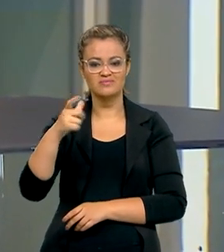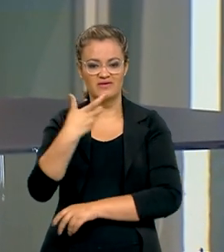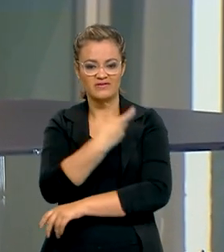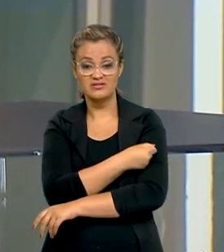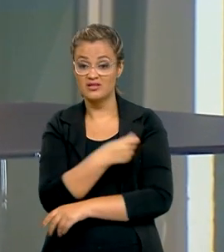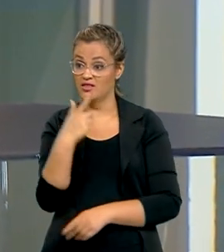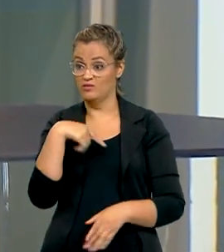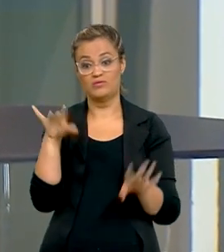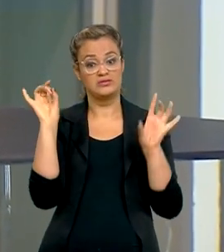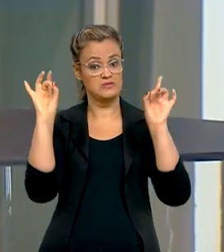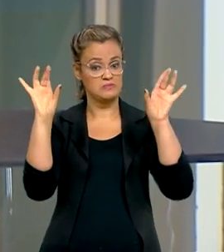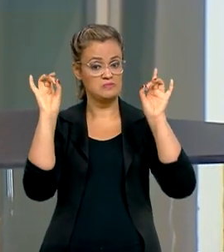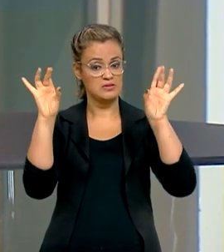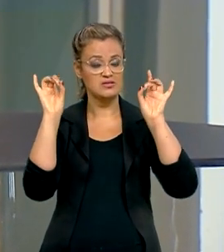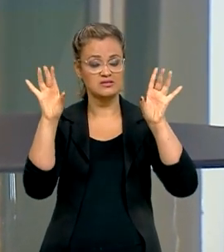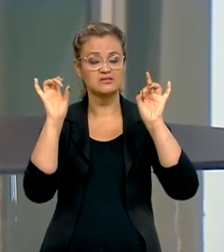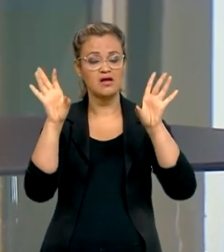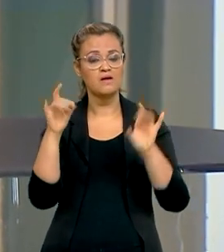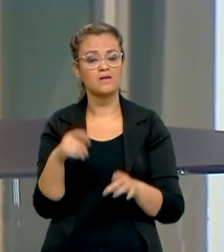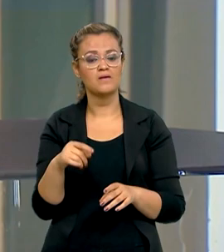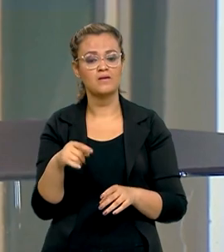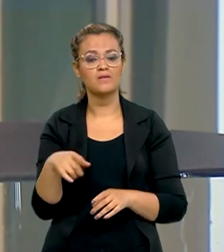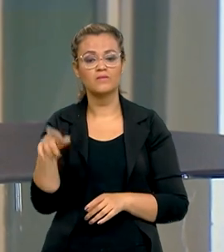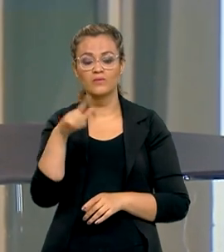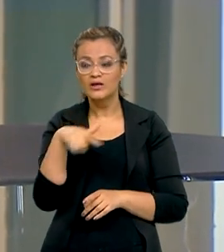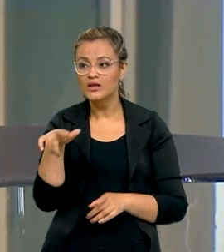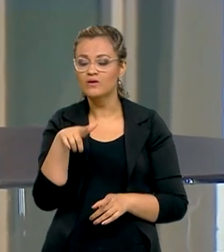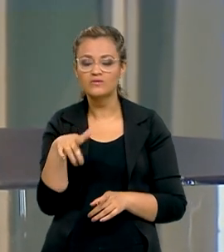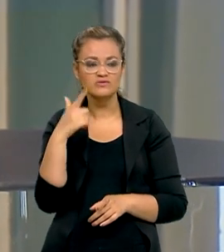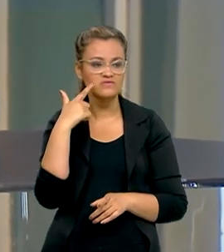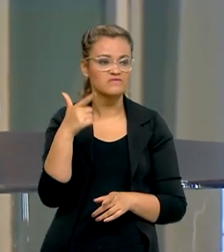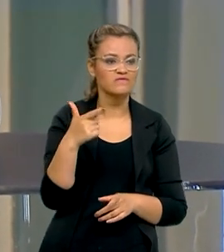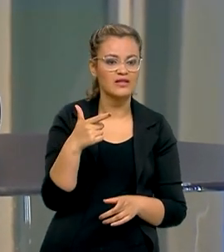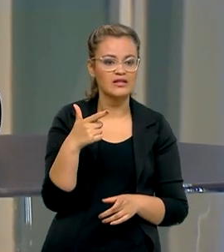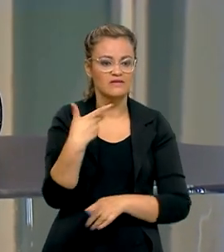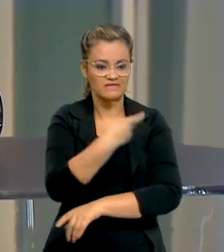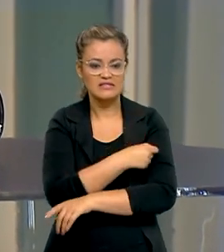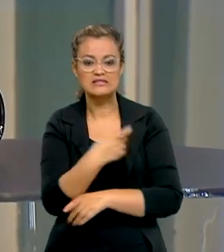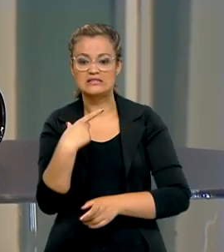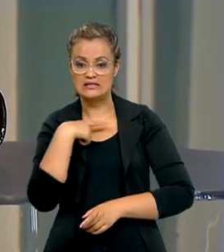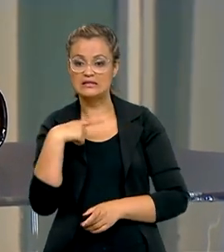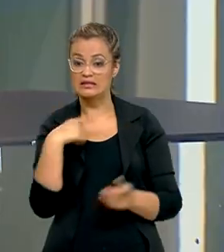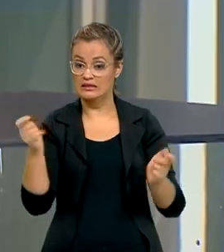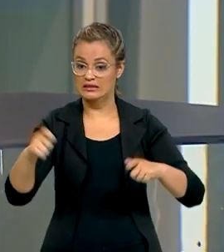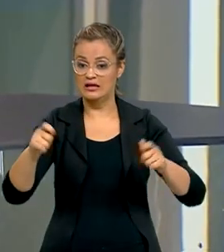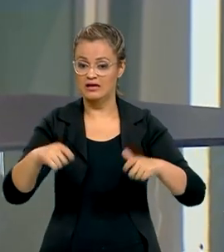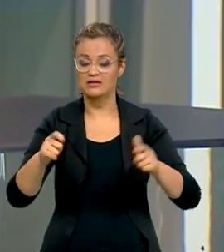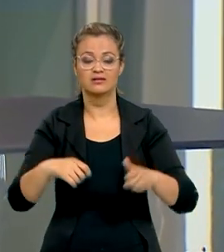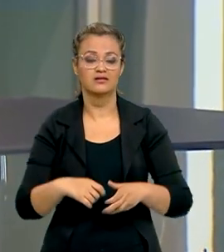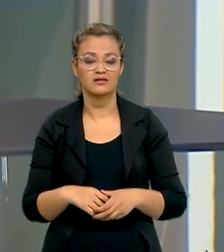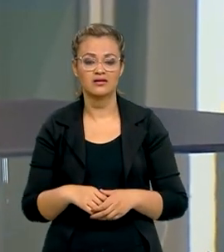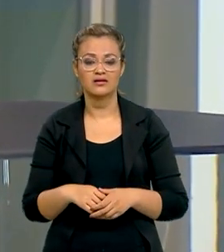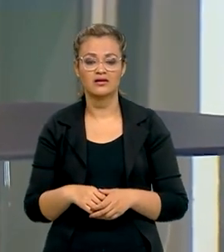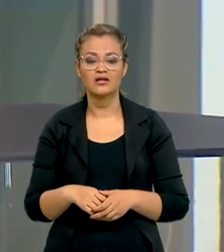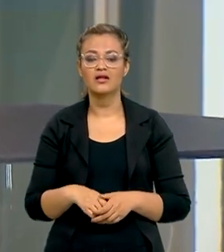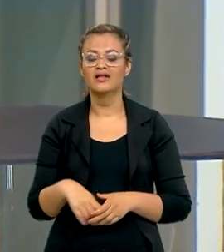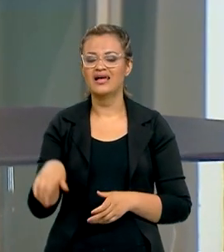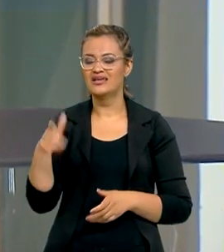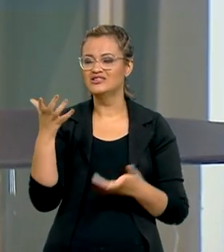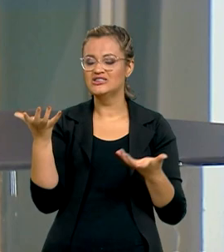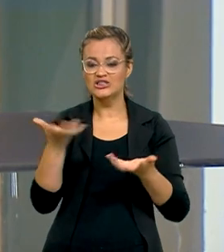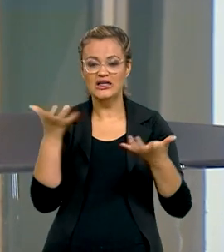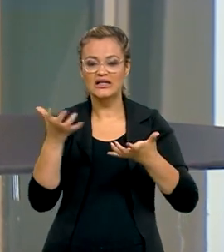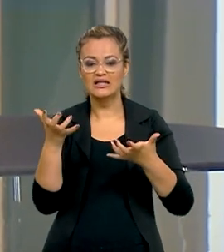privilegiada em termos da situação de disponibilidade de vacina no mundo. Nós queríamos que agora